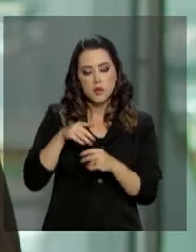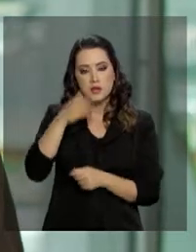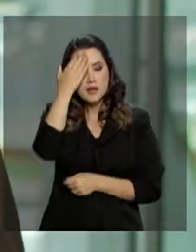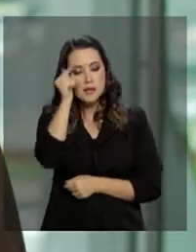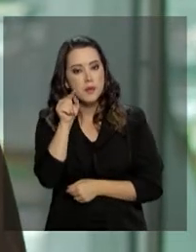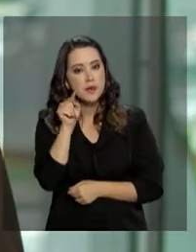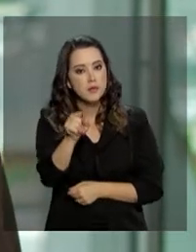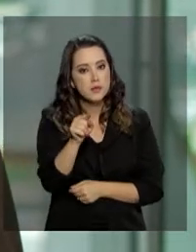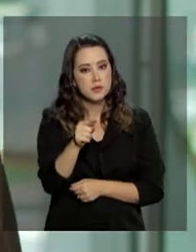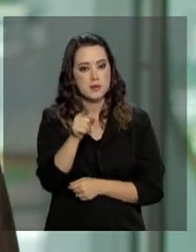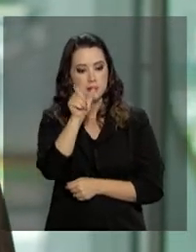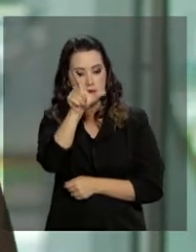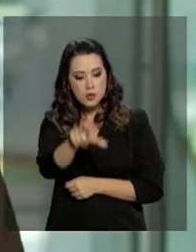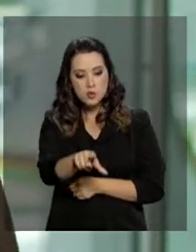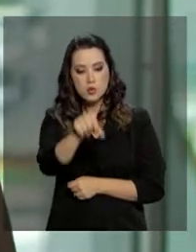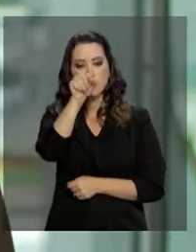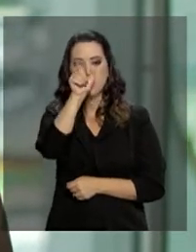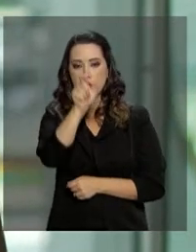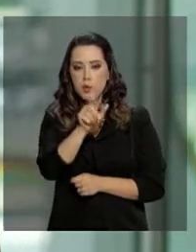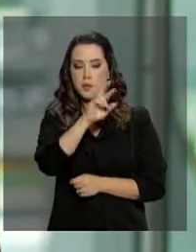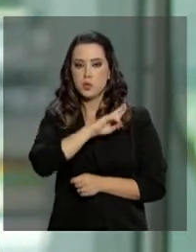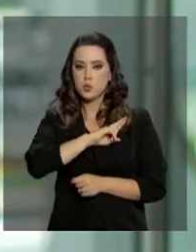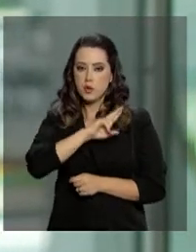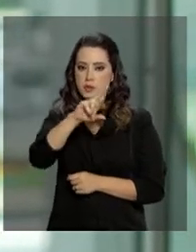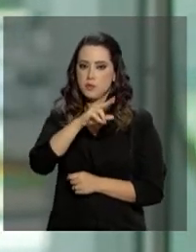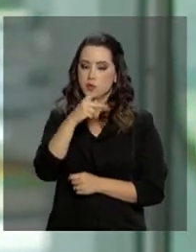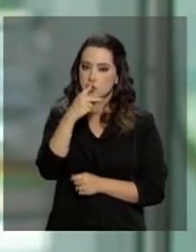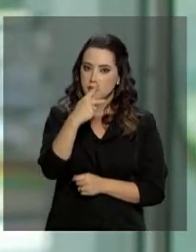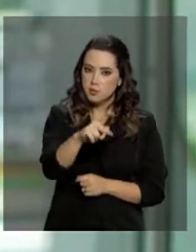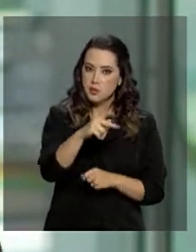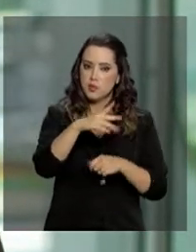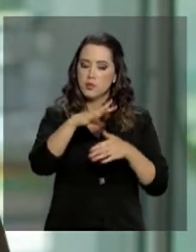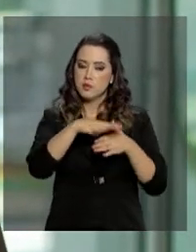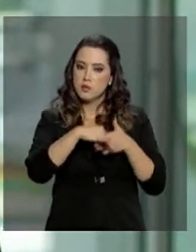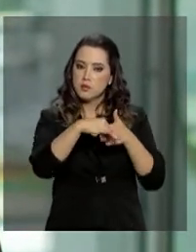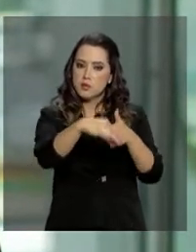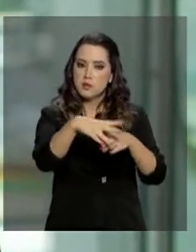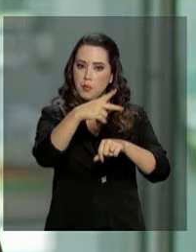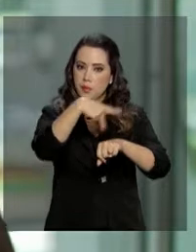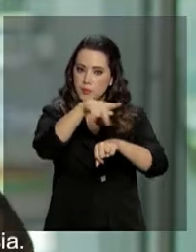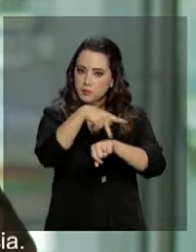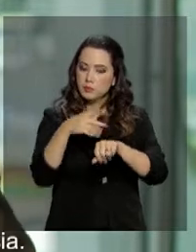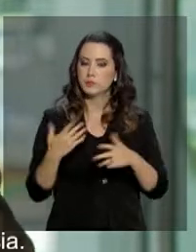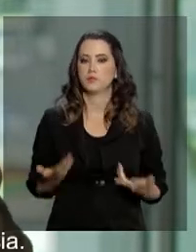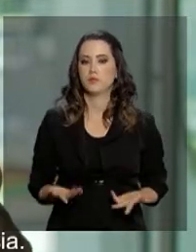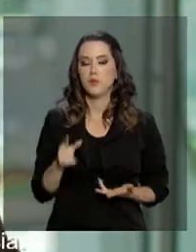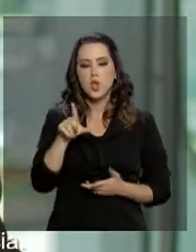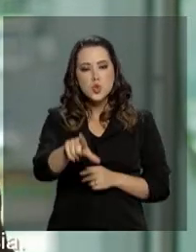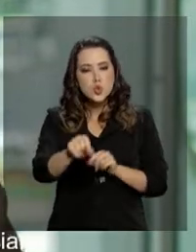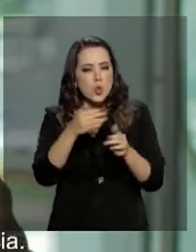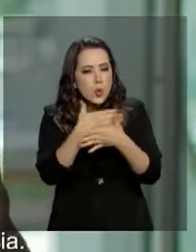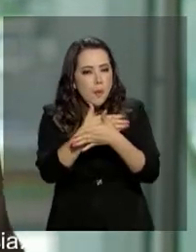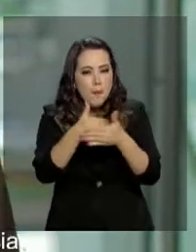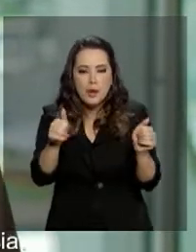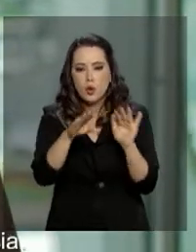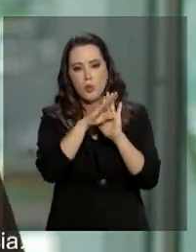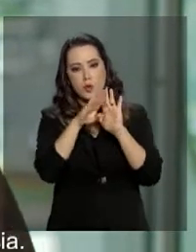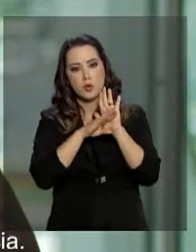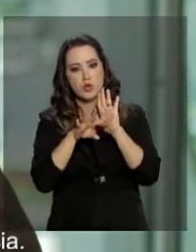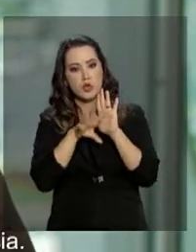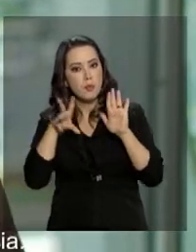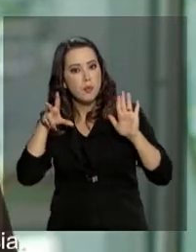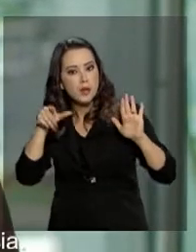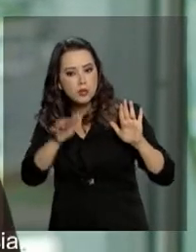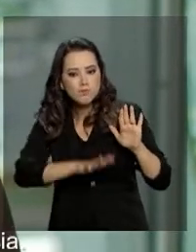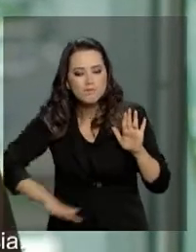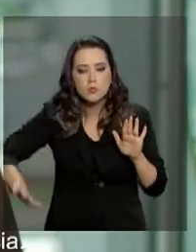você está dando uma procuração para que conduzam sua casa maior, que é o seu país. Escolha o melhor projeto para todos